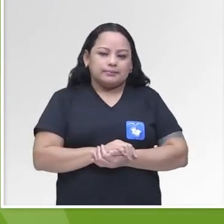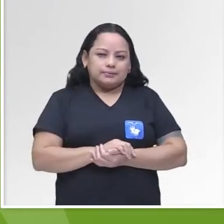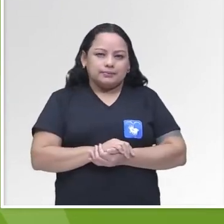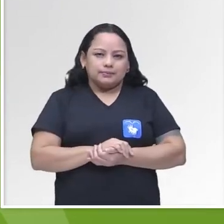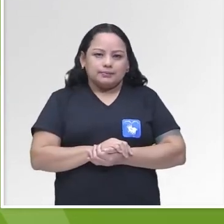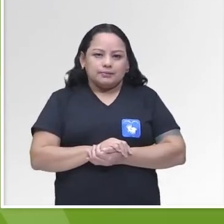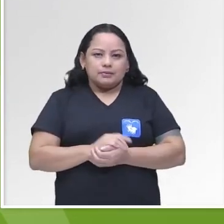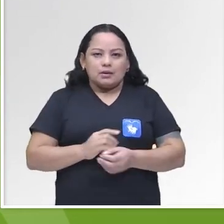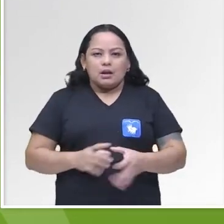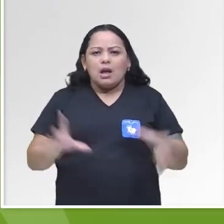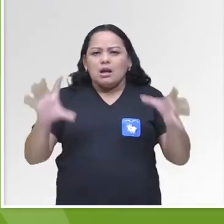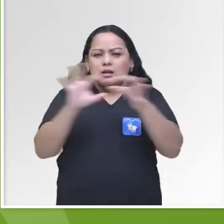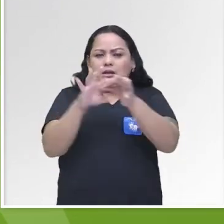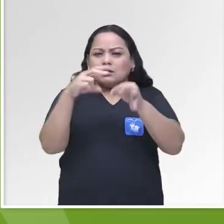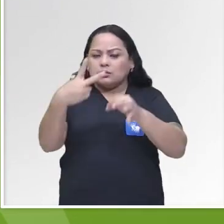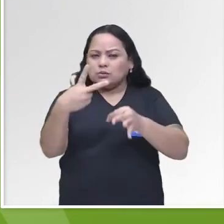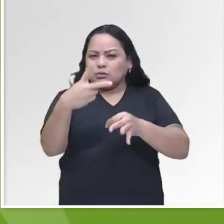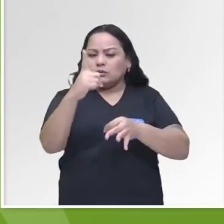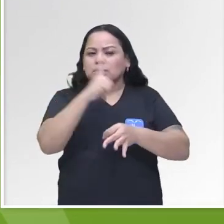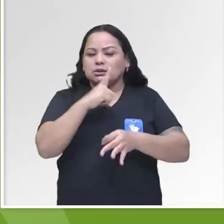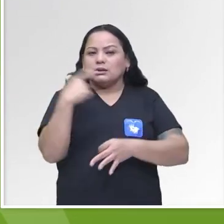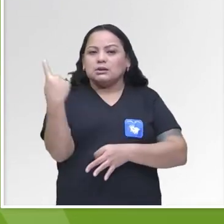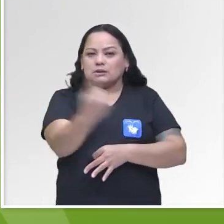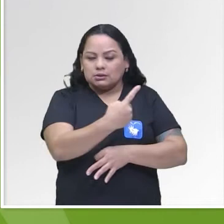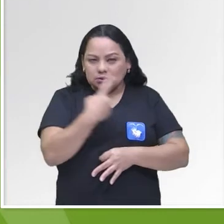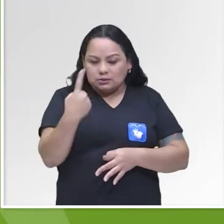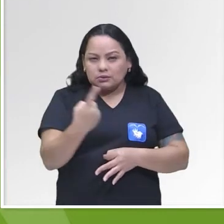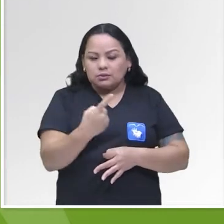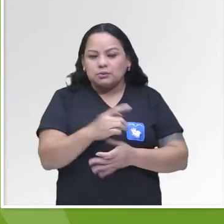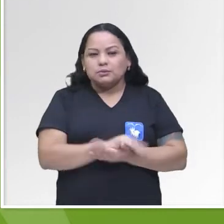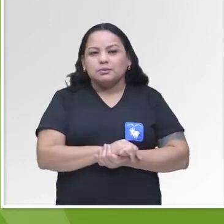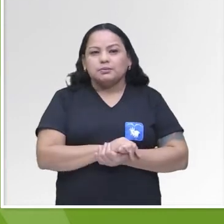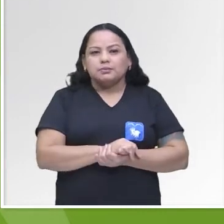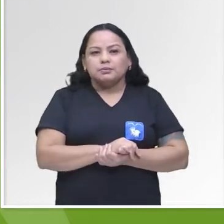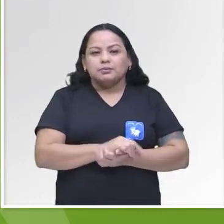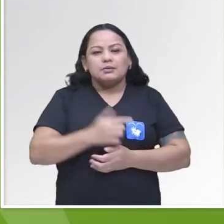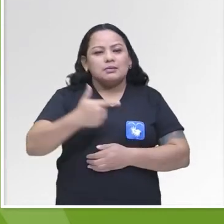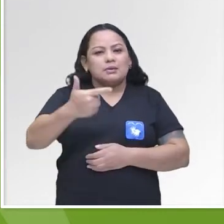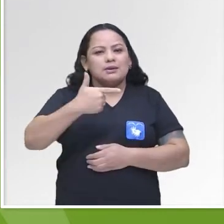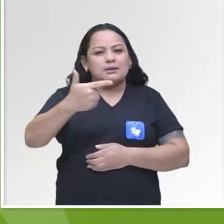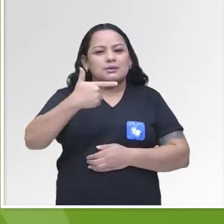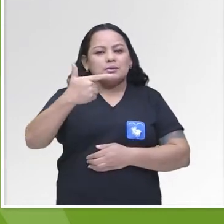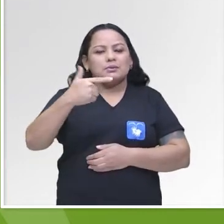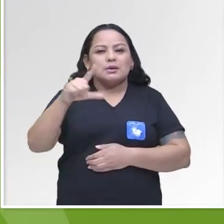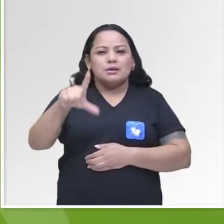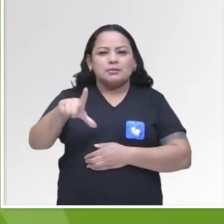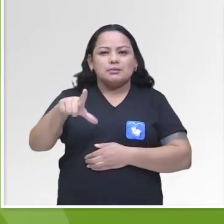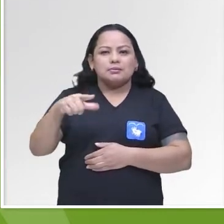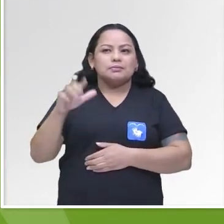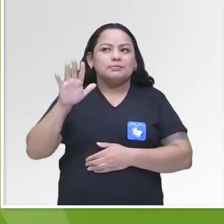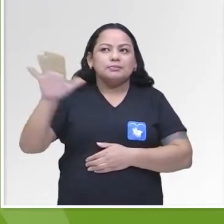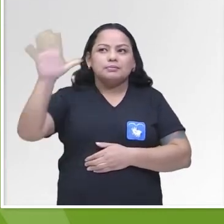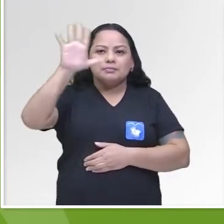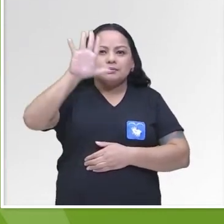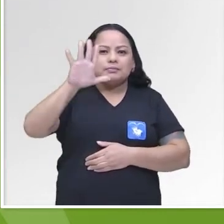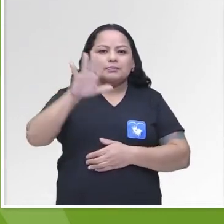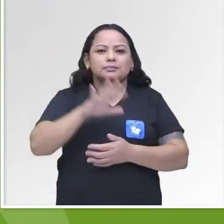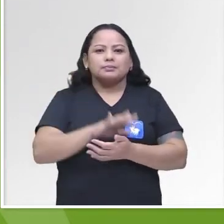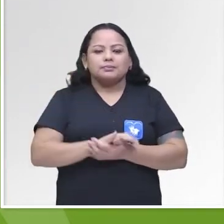a dupla ligação, a gente tem que ir para a segunda opção, né? A segunda